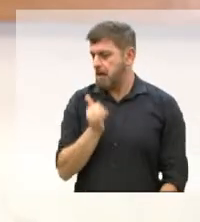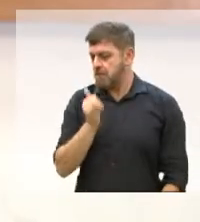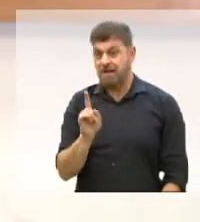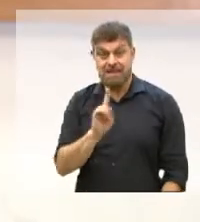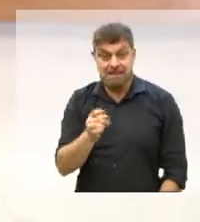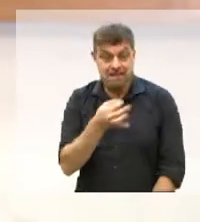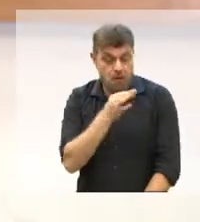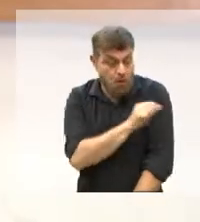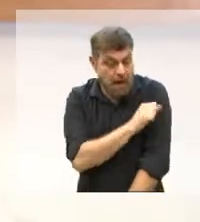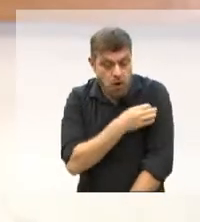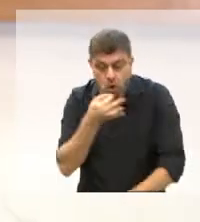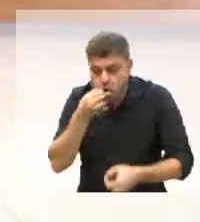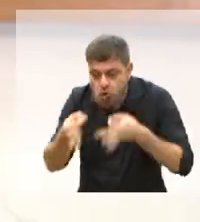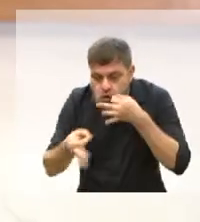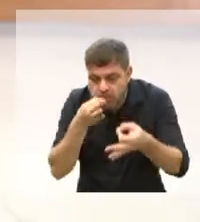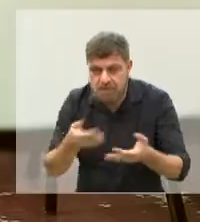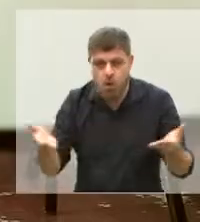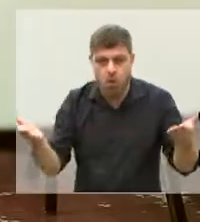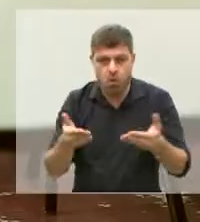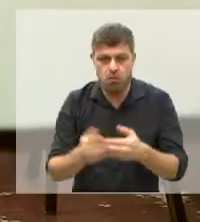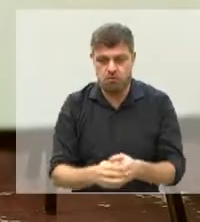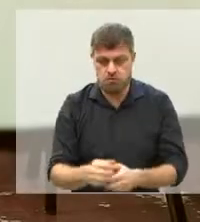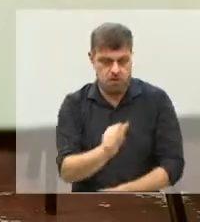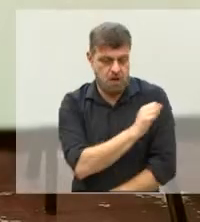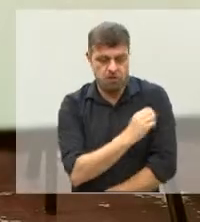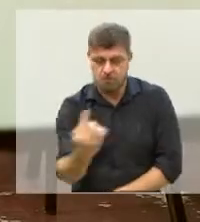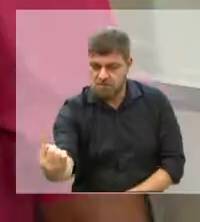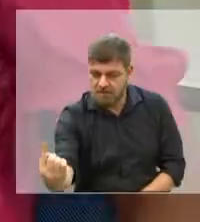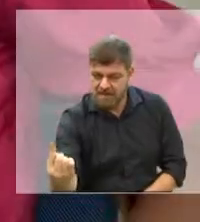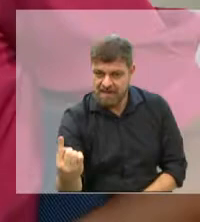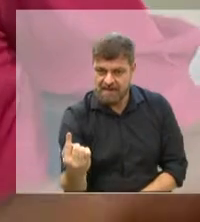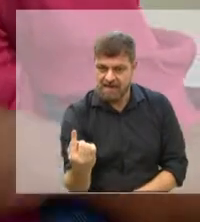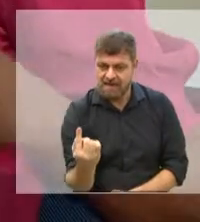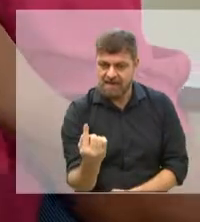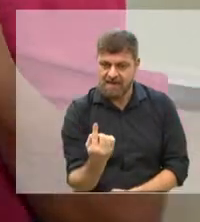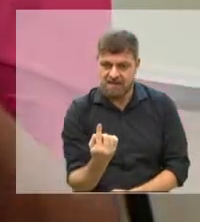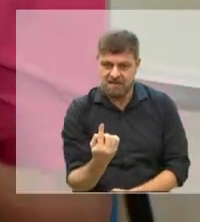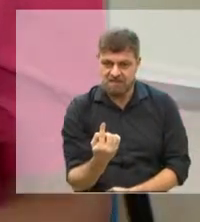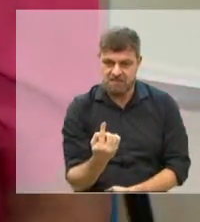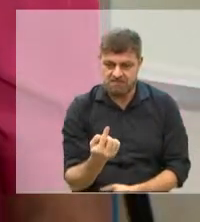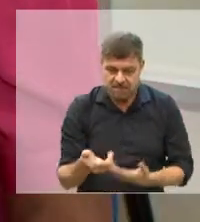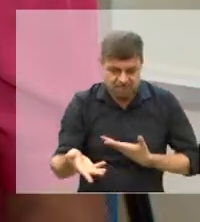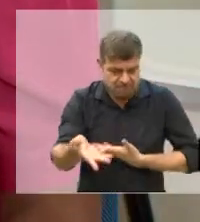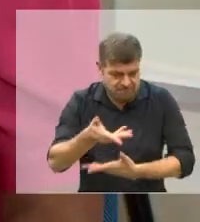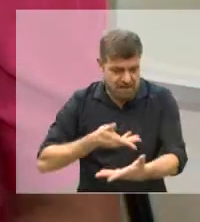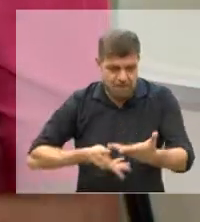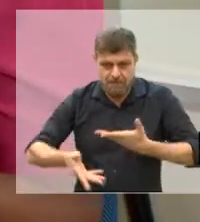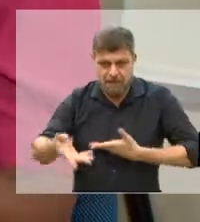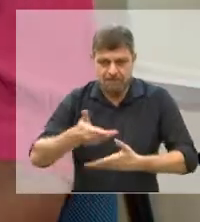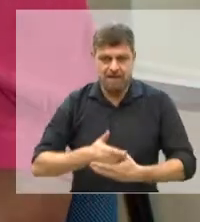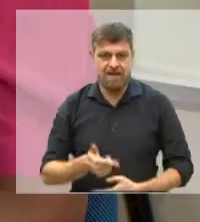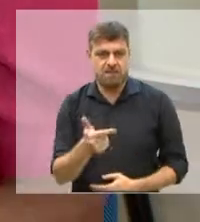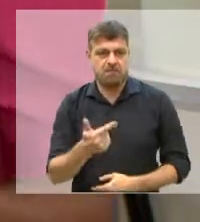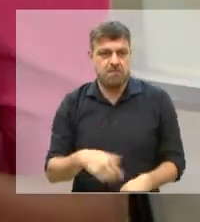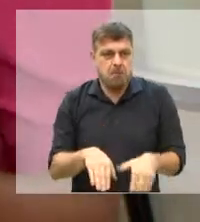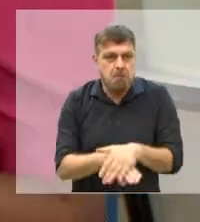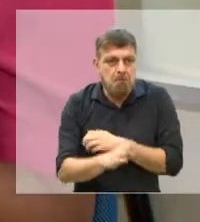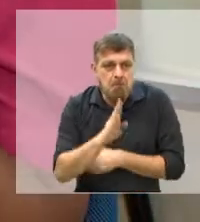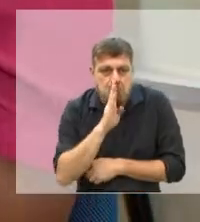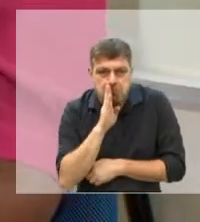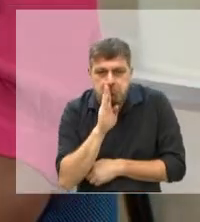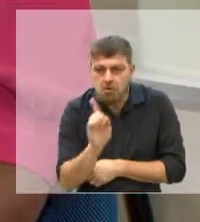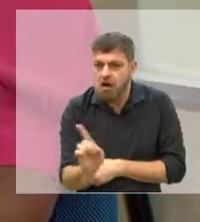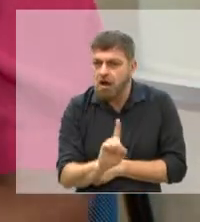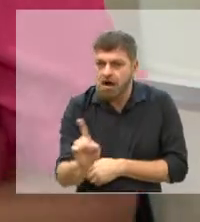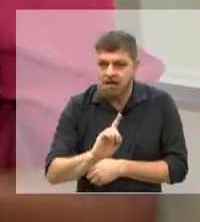aprofundar mais nisso, como hoje eles vêm informados com uma série de conhecimentos. Eles vêm mesmo para a classe, né? Assim, com essa informação,